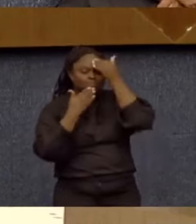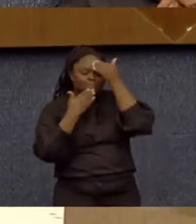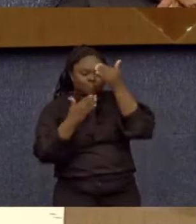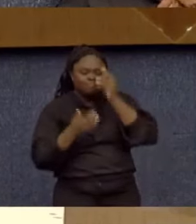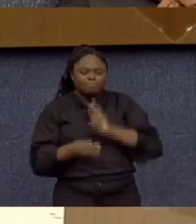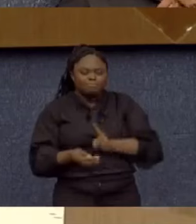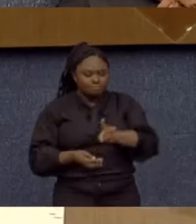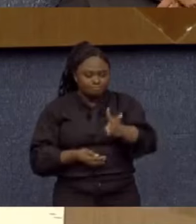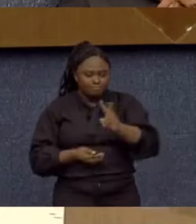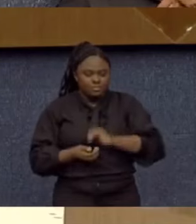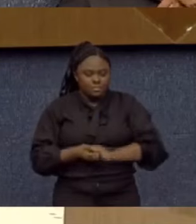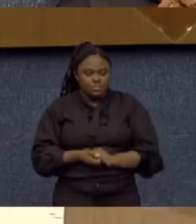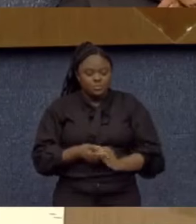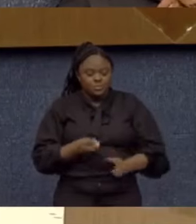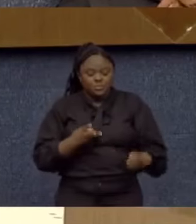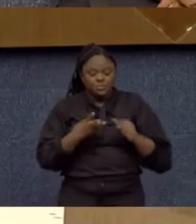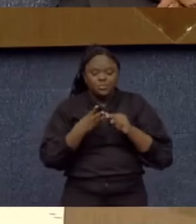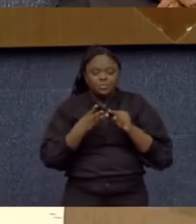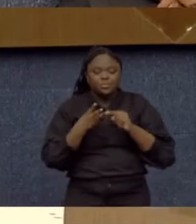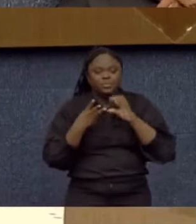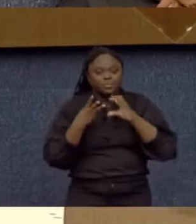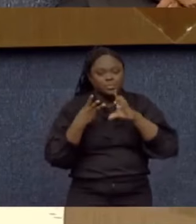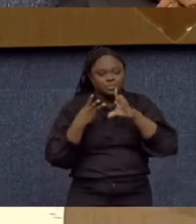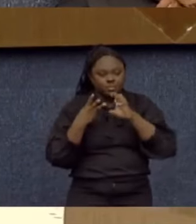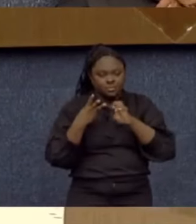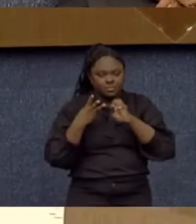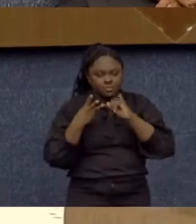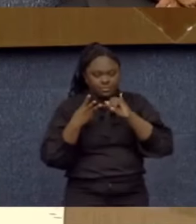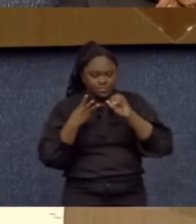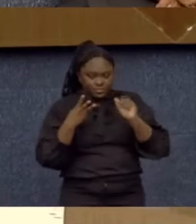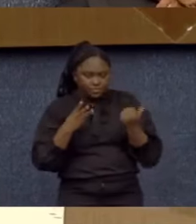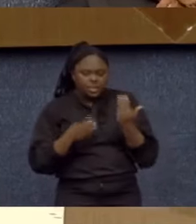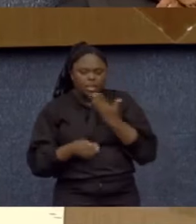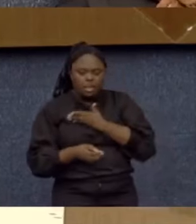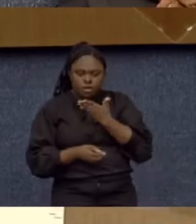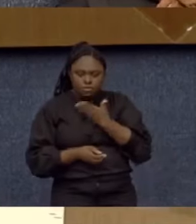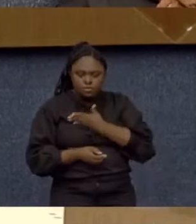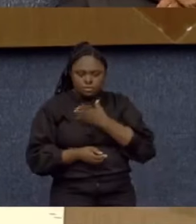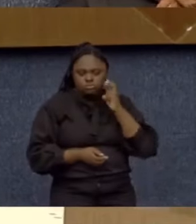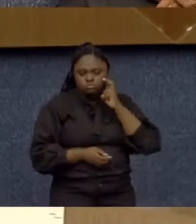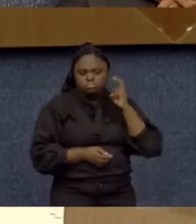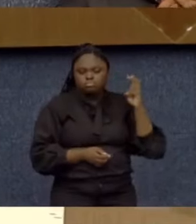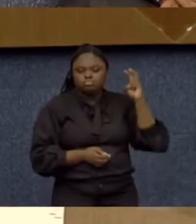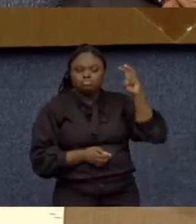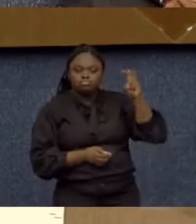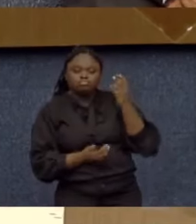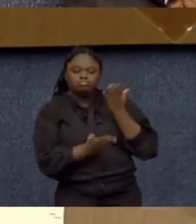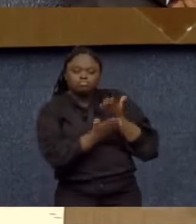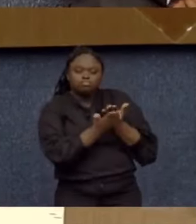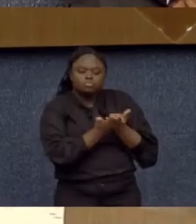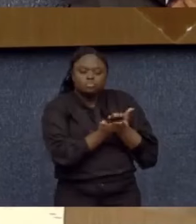sempre. Clélia Rose Brasil, a amiga intelectual, a estudiosa, a